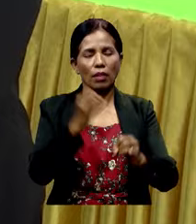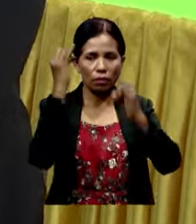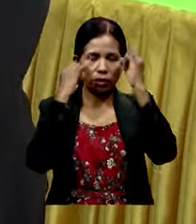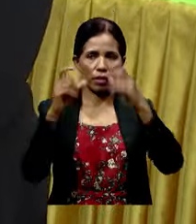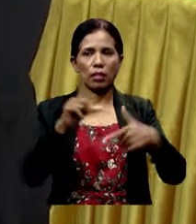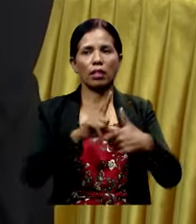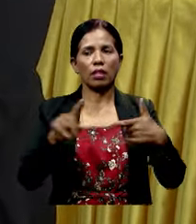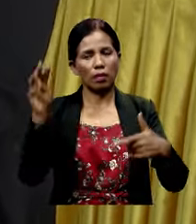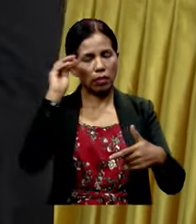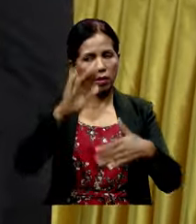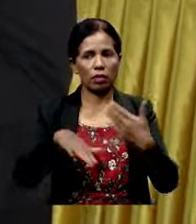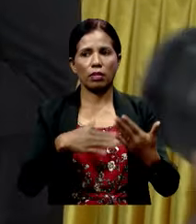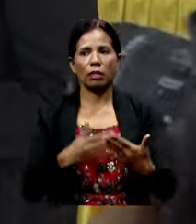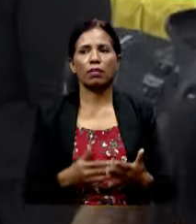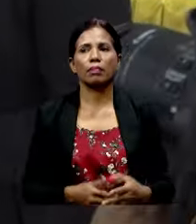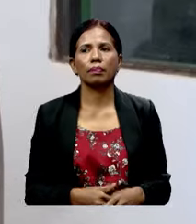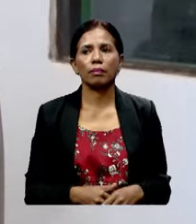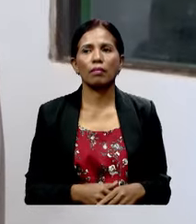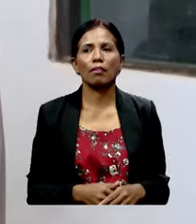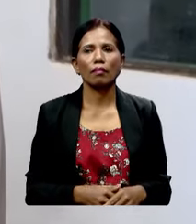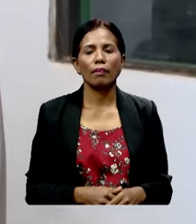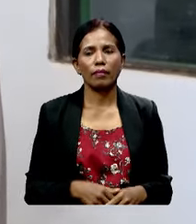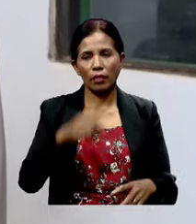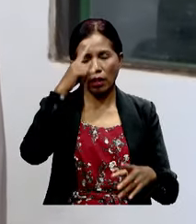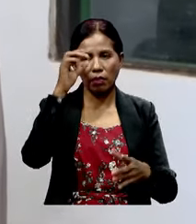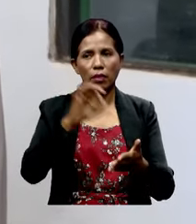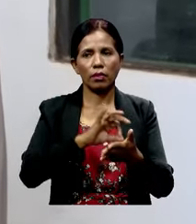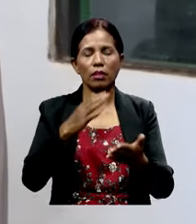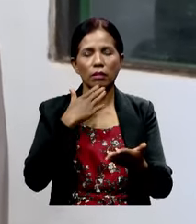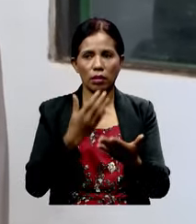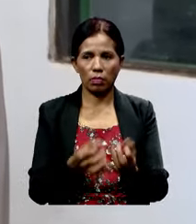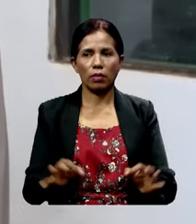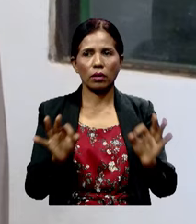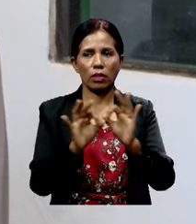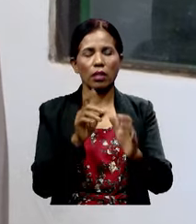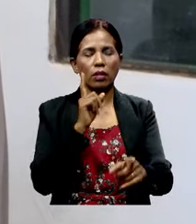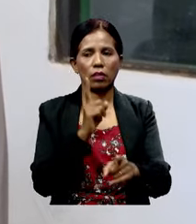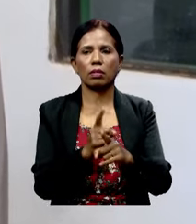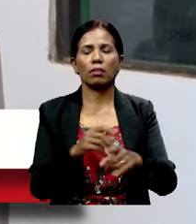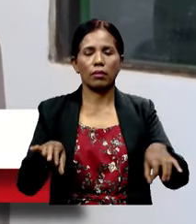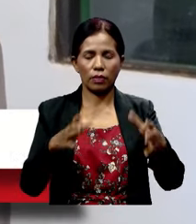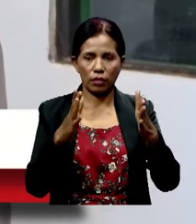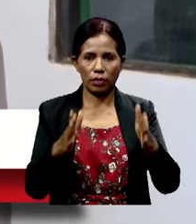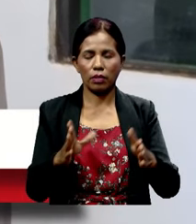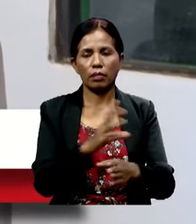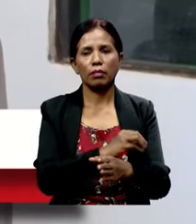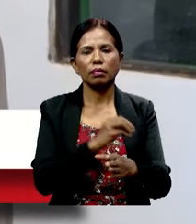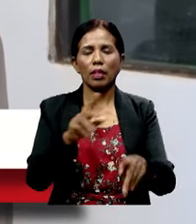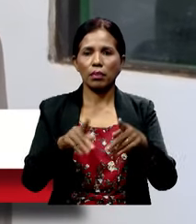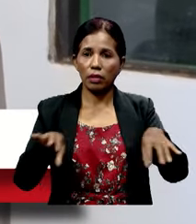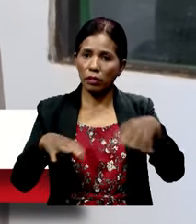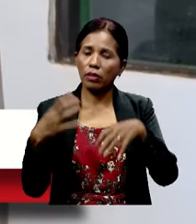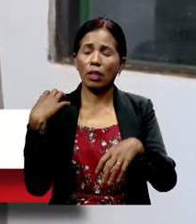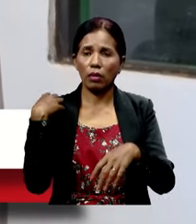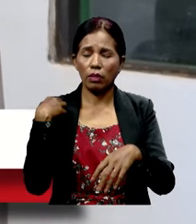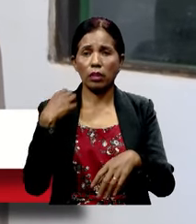ministerial. Também, né, Maca, a formação né, direta é importante para os funcionários, para protocolar, cire, para